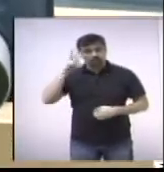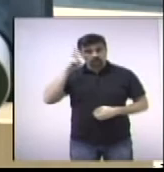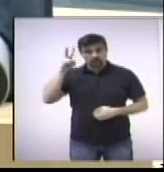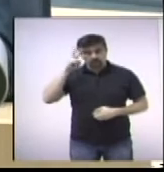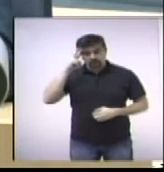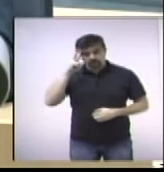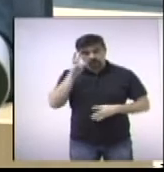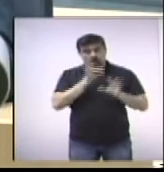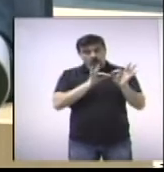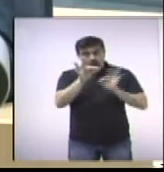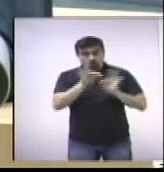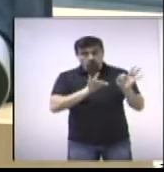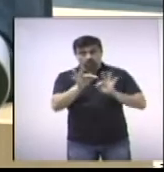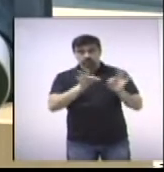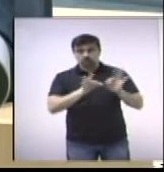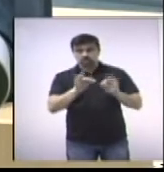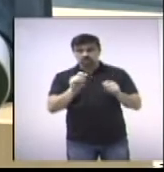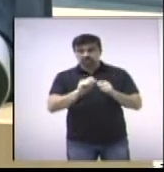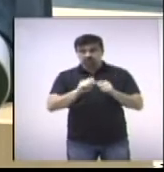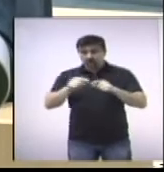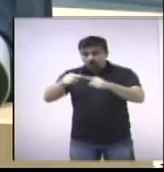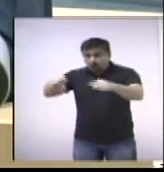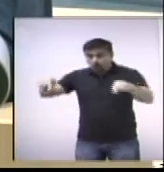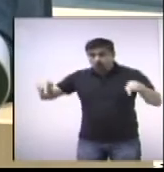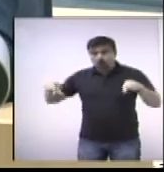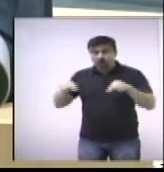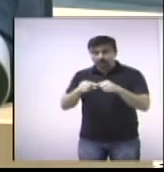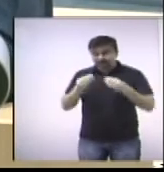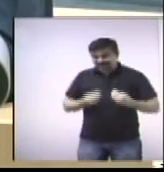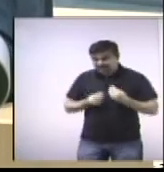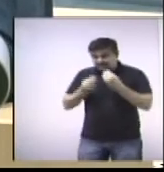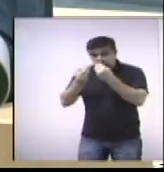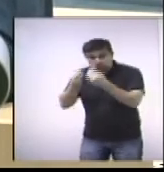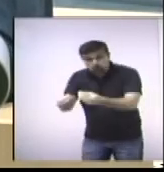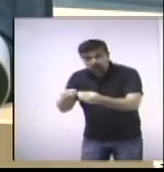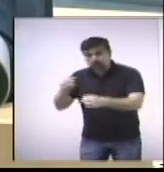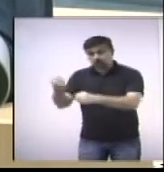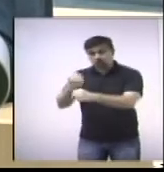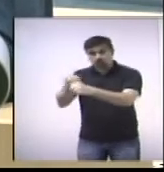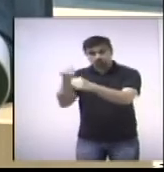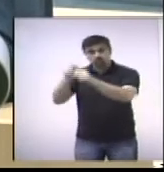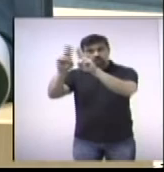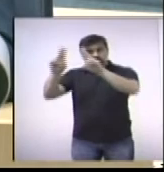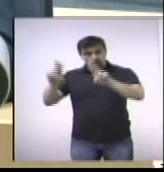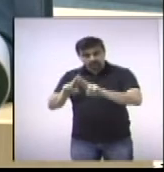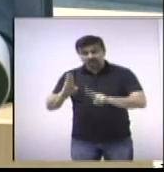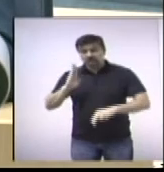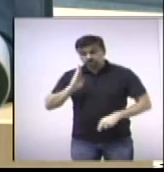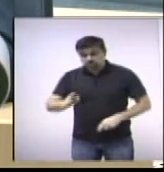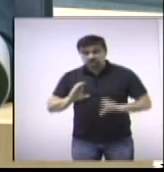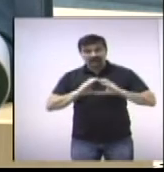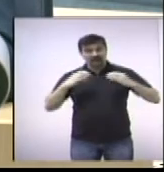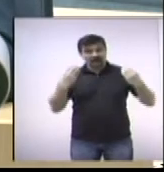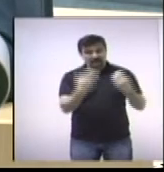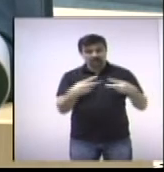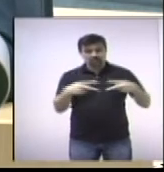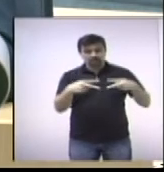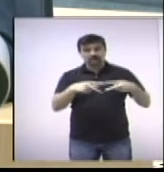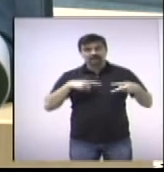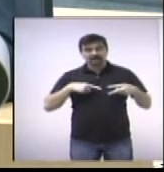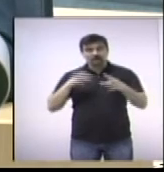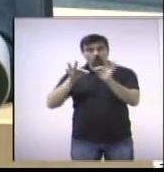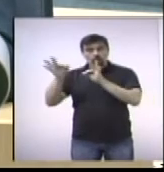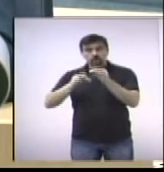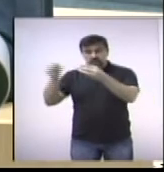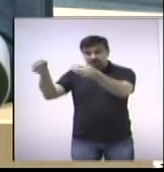que esse projeto de doação de uma área para o Hospital da Unimed já veio para essa Câmara no mandato passado, e aonde foi